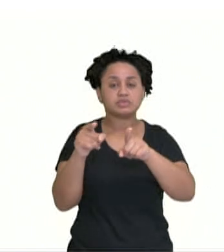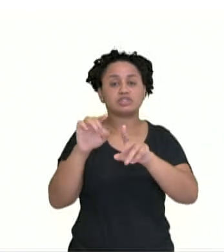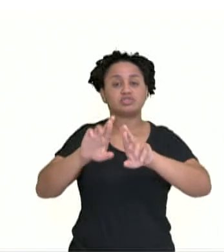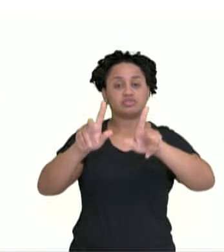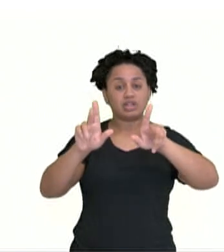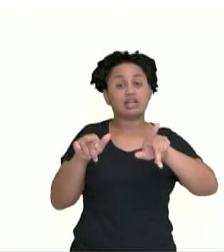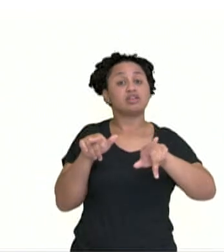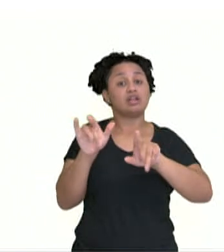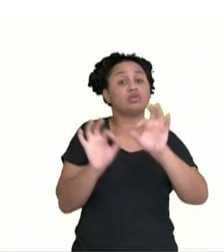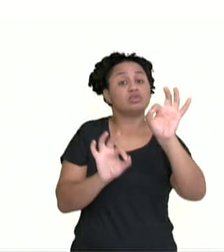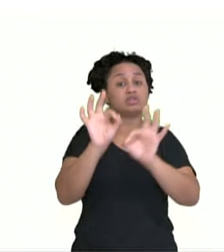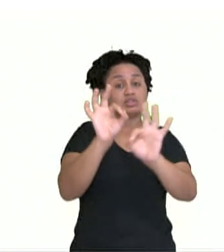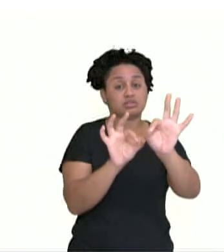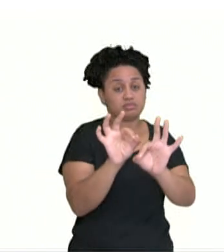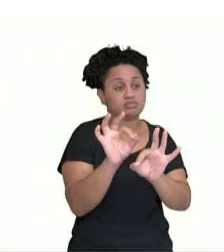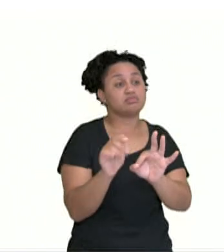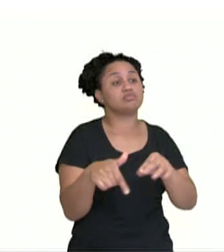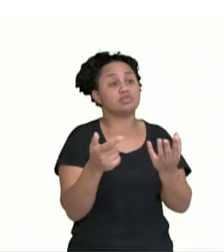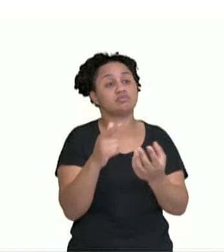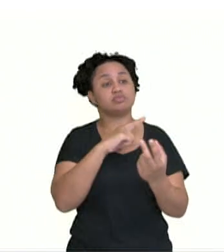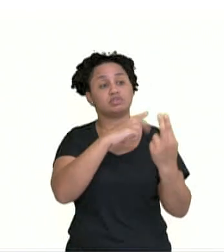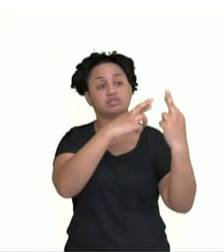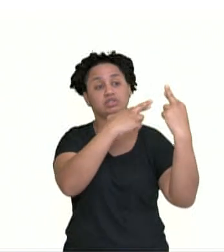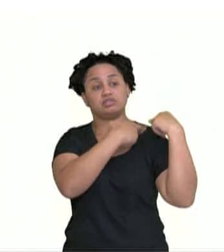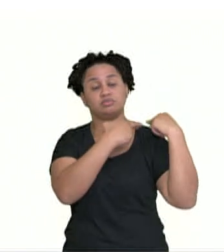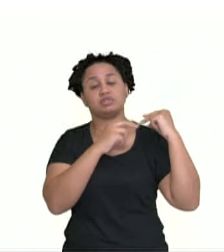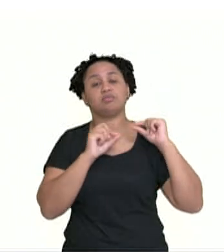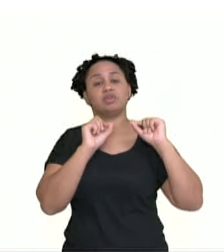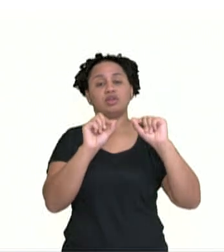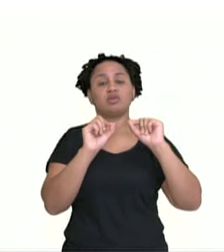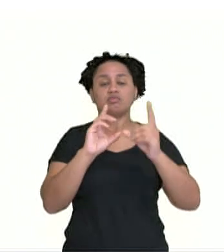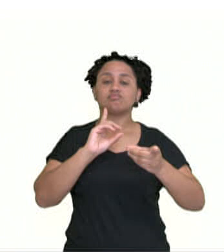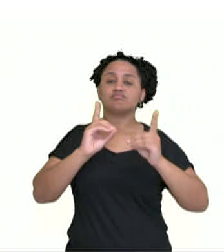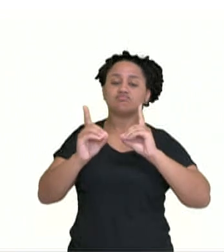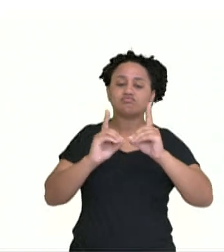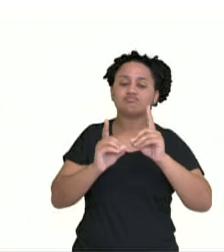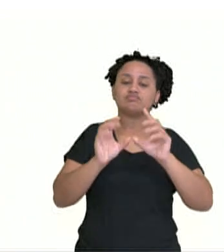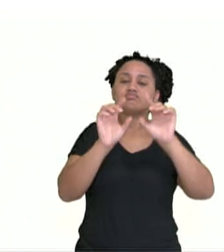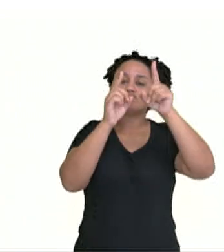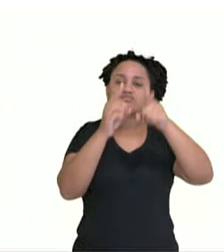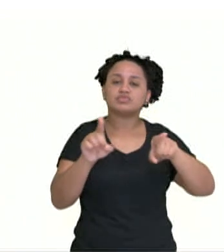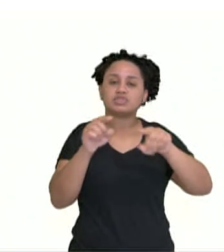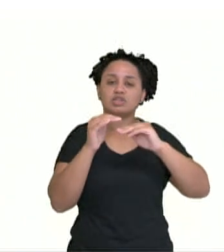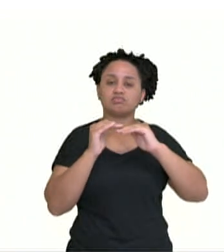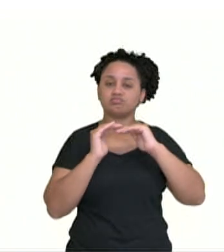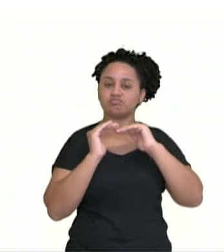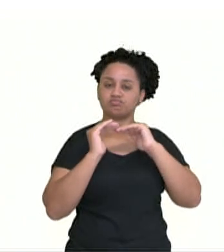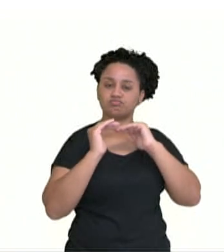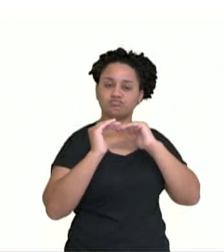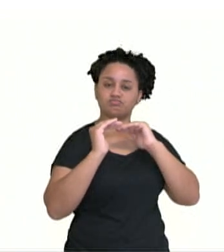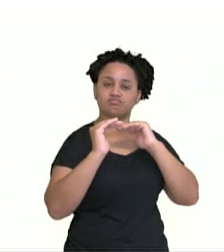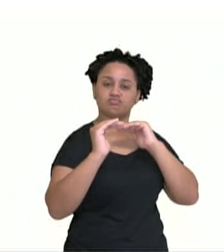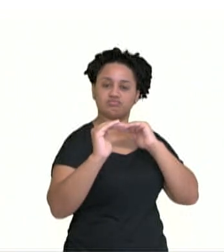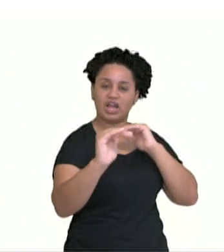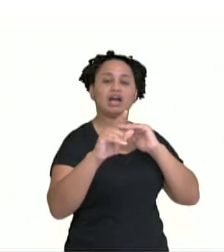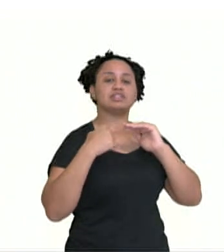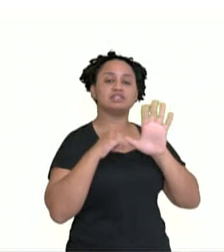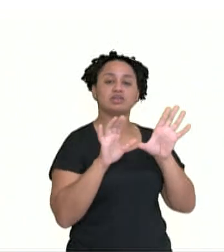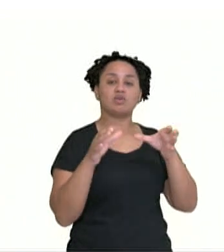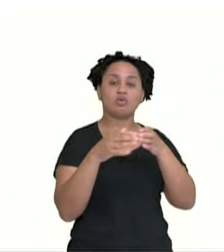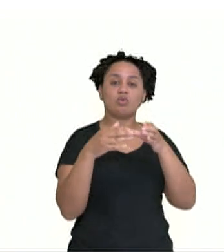O maestro tem a responsabilidade de não deixar que a dinâmica musical se perca quando executada em